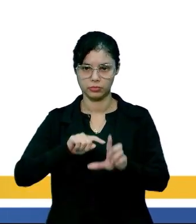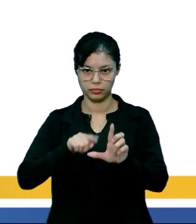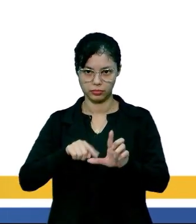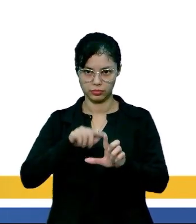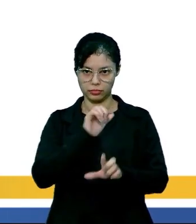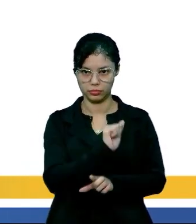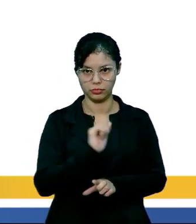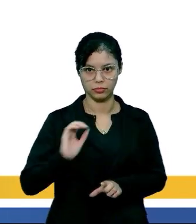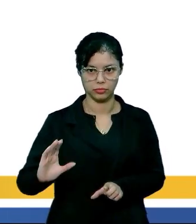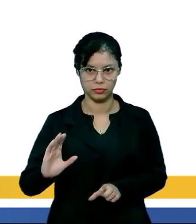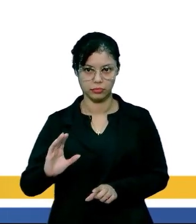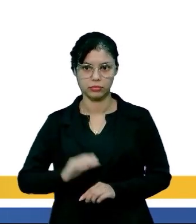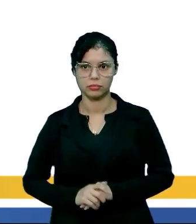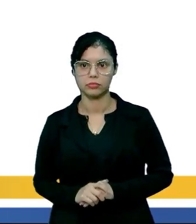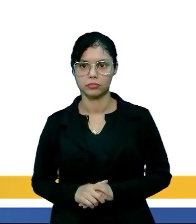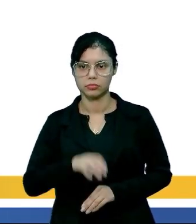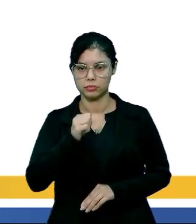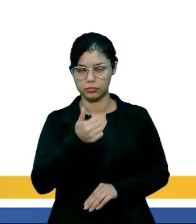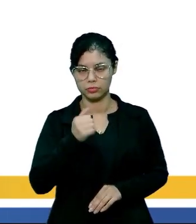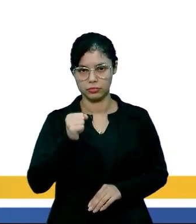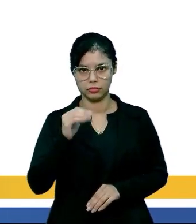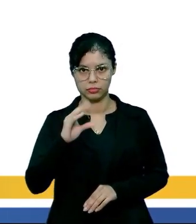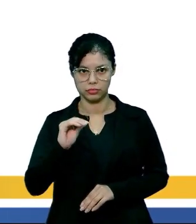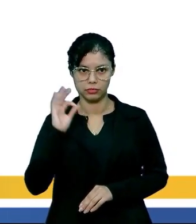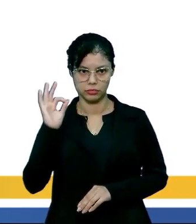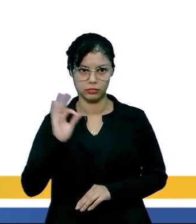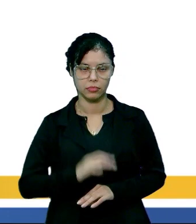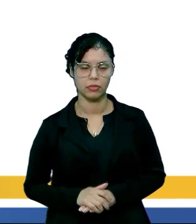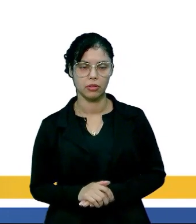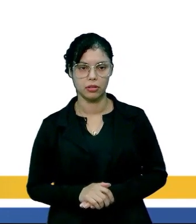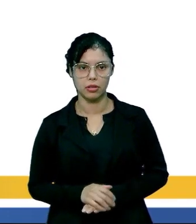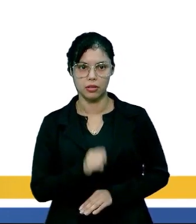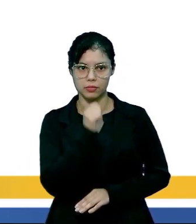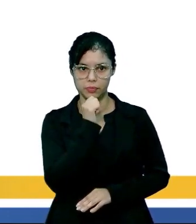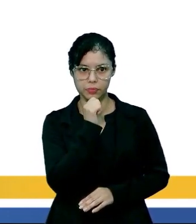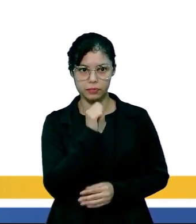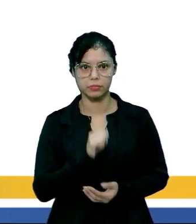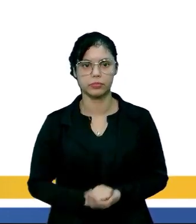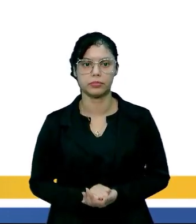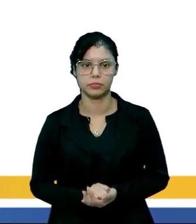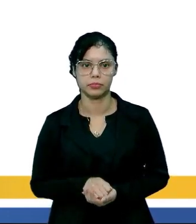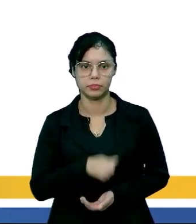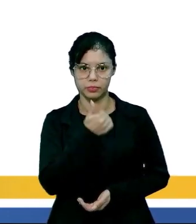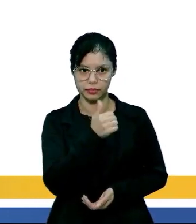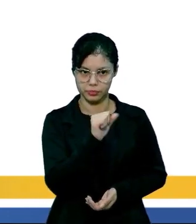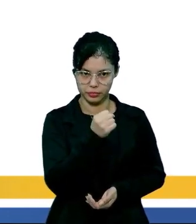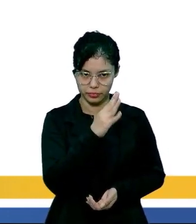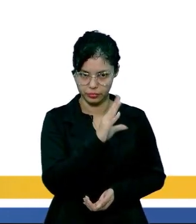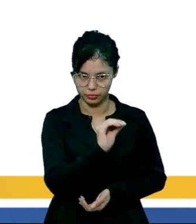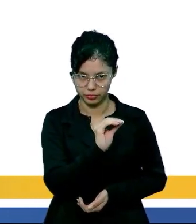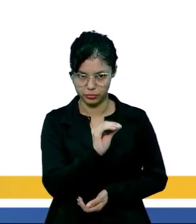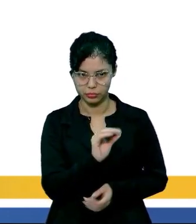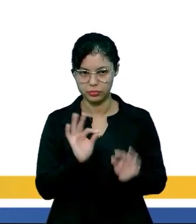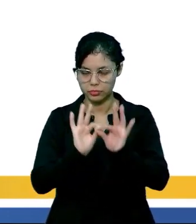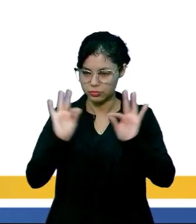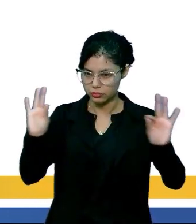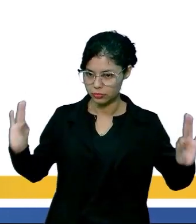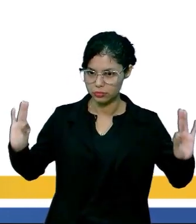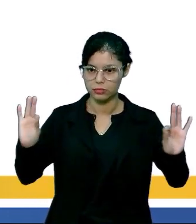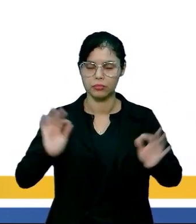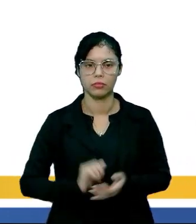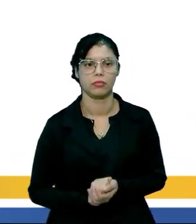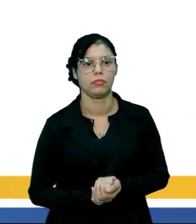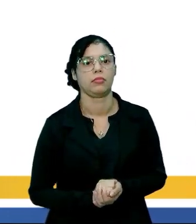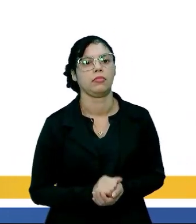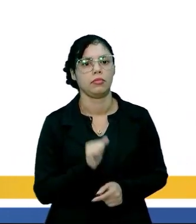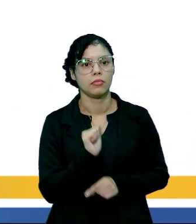ângulo A e C é igual a 180. Logo, tá? A minha medida aí de